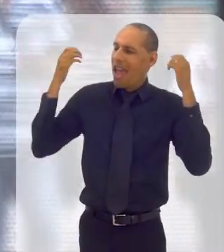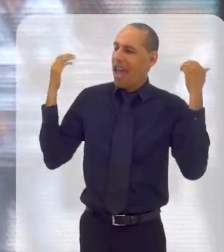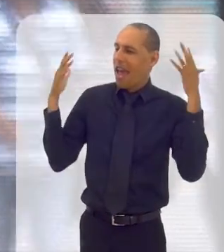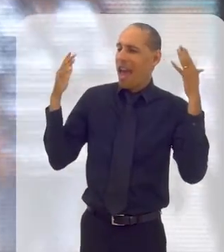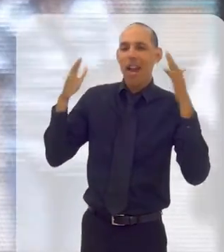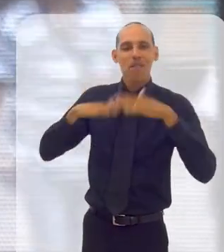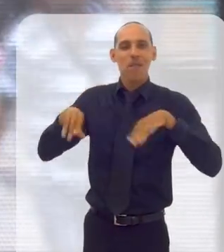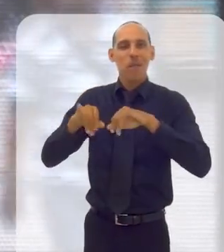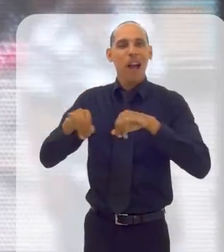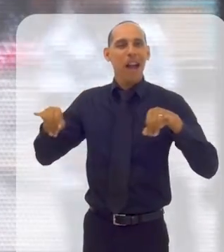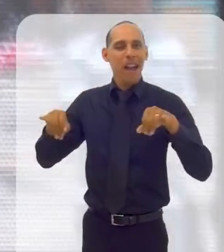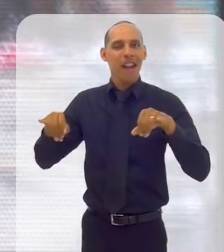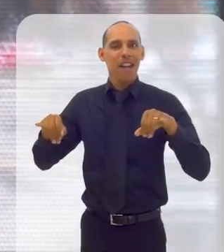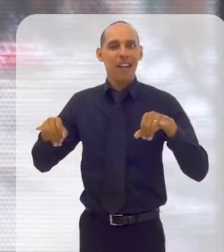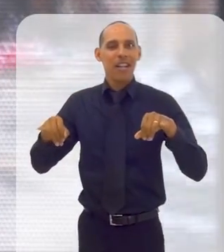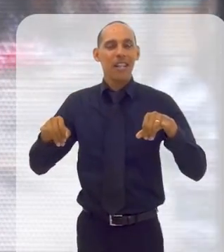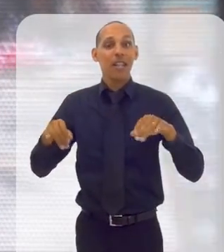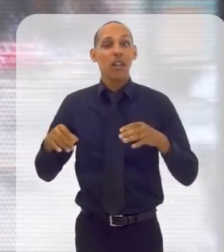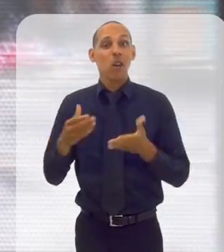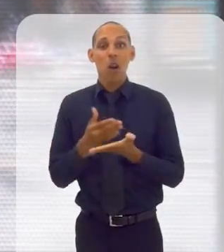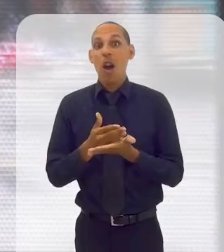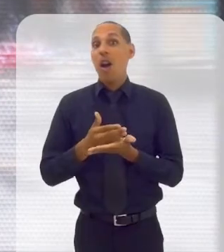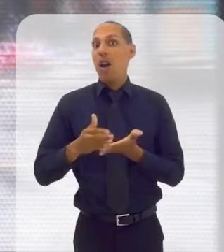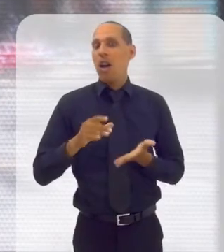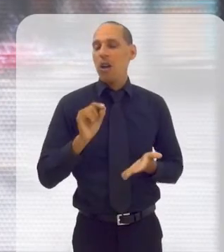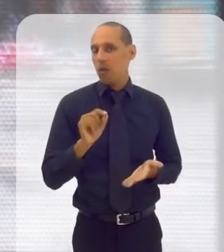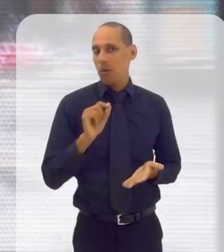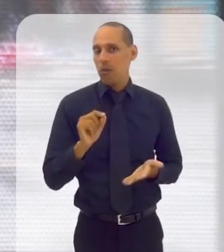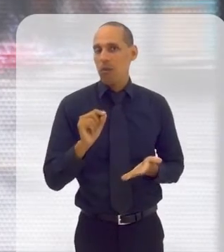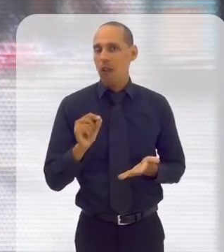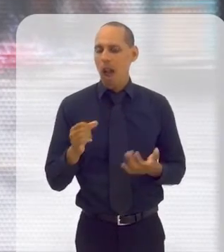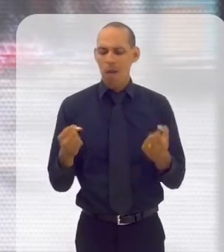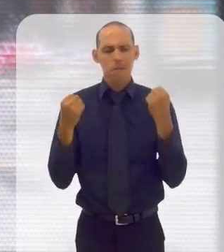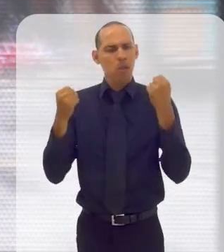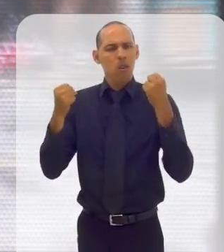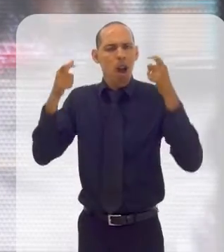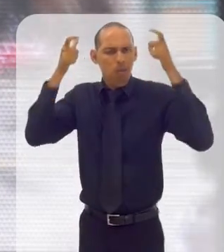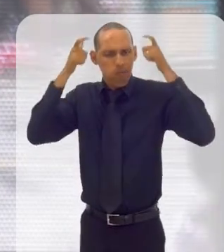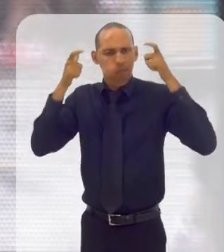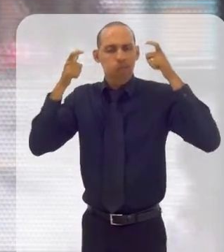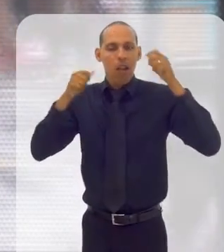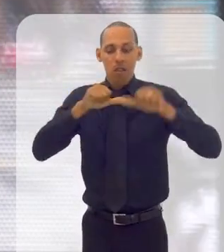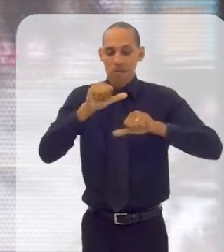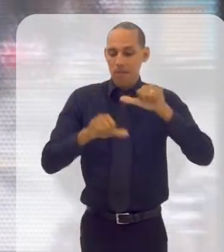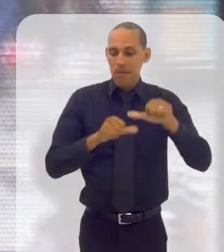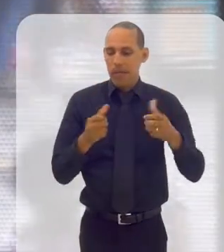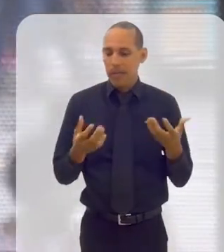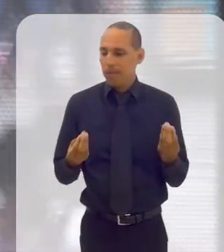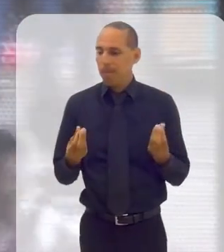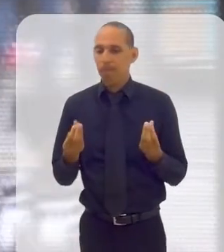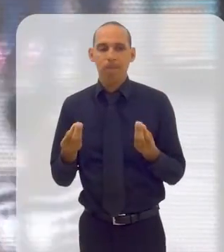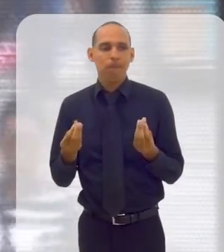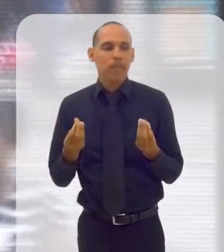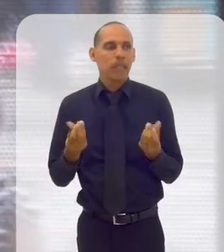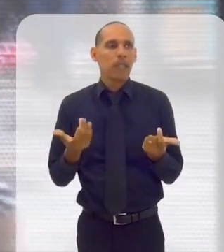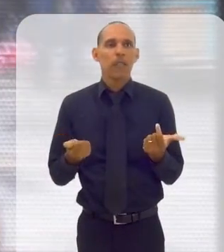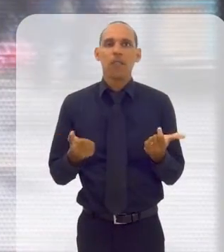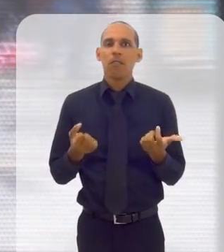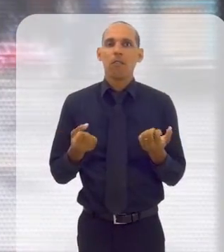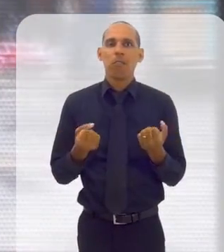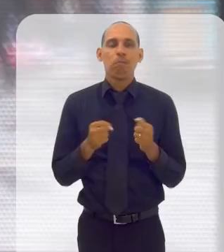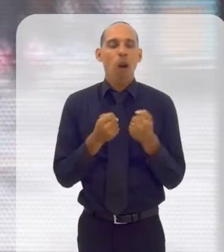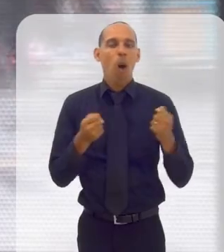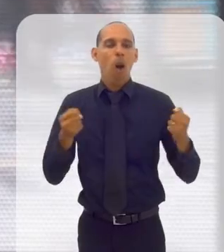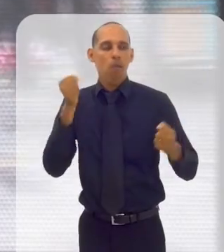como rei, né? Vai dar, basicamente, uma introdução para esse poder monárquico se tornar algo quase